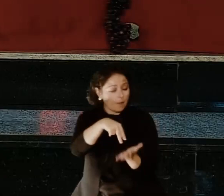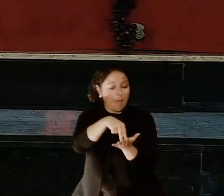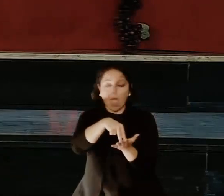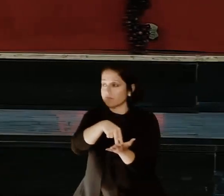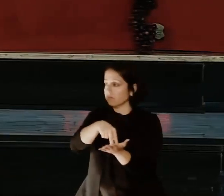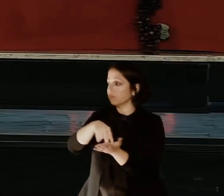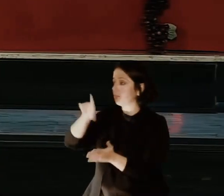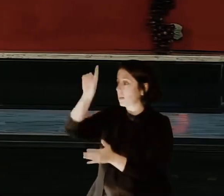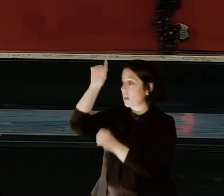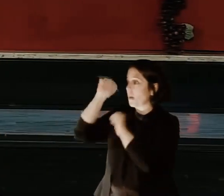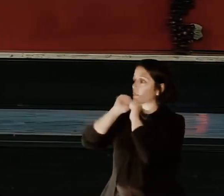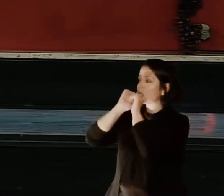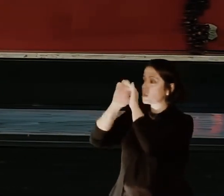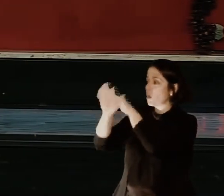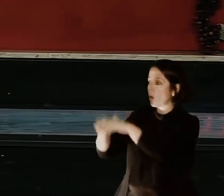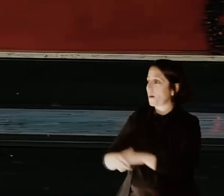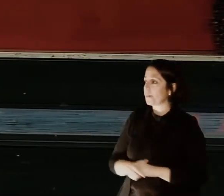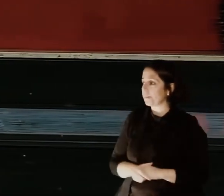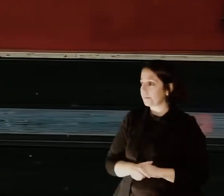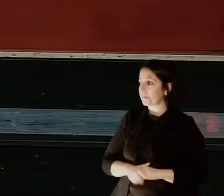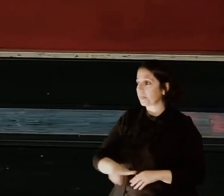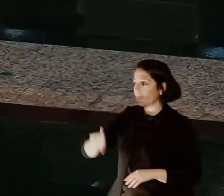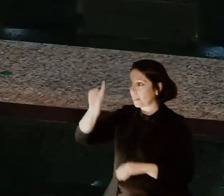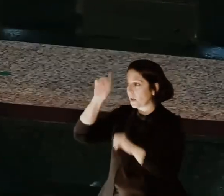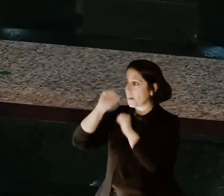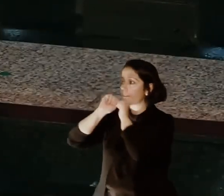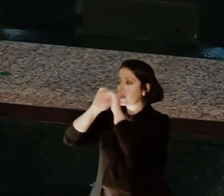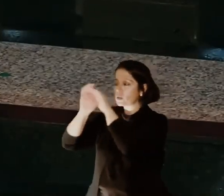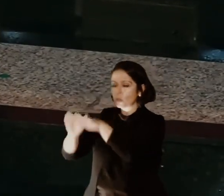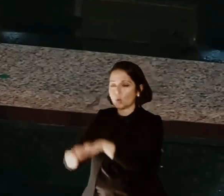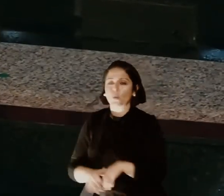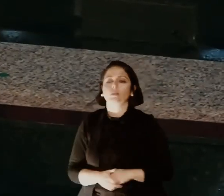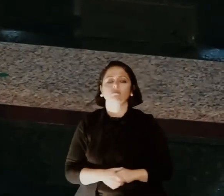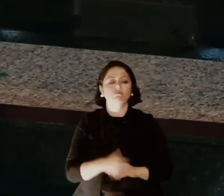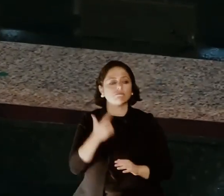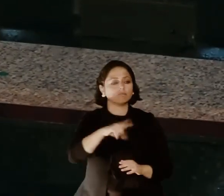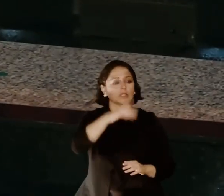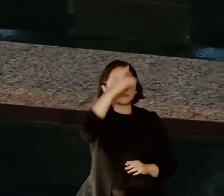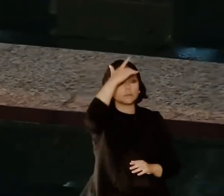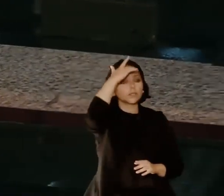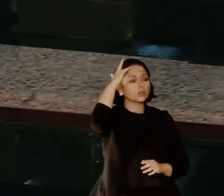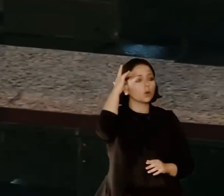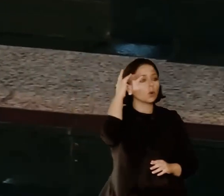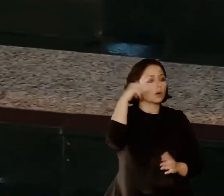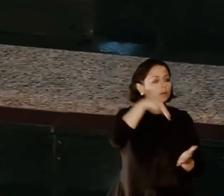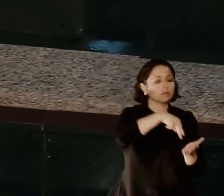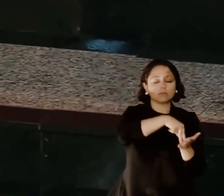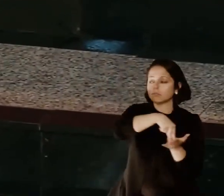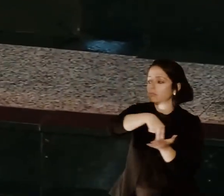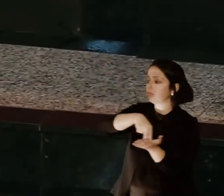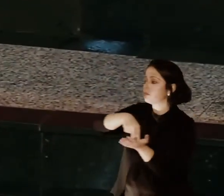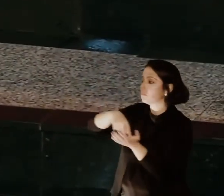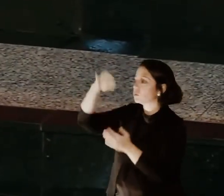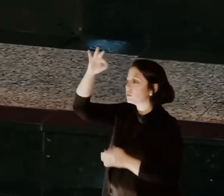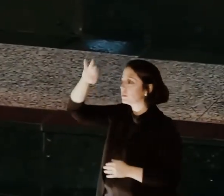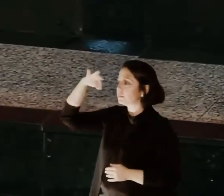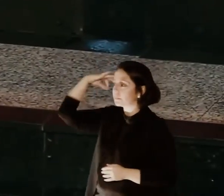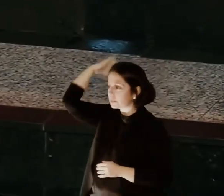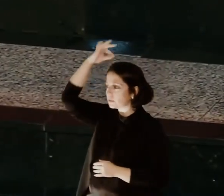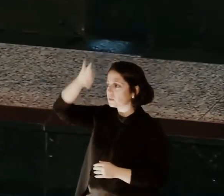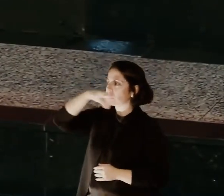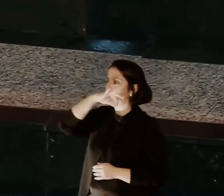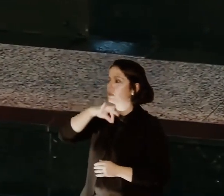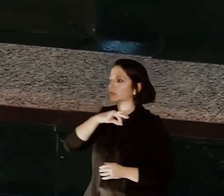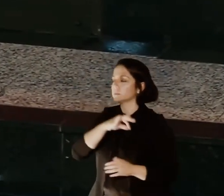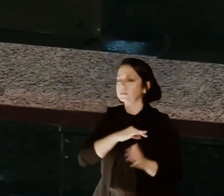pessoa. Que Deus te abençoe. Que Deus te abençoe. Há mais alguém? Que coisa boa. Quando o Espírito Santo vai falando, que coisa